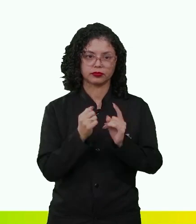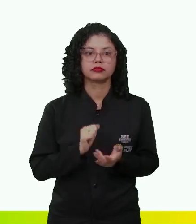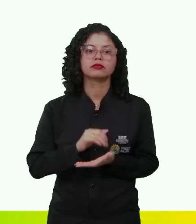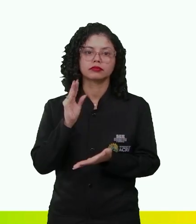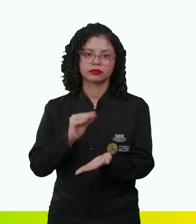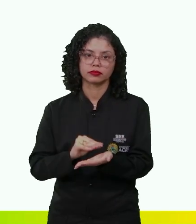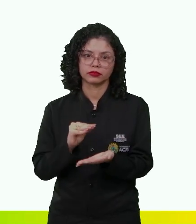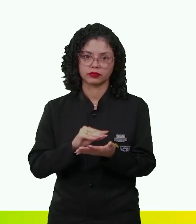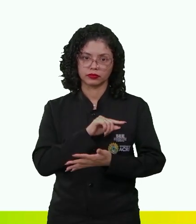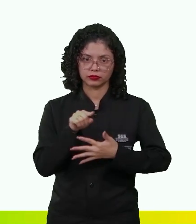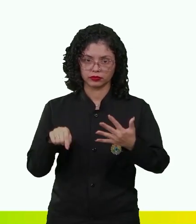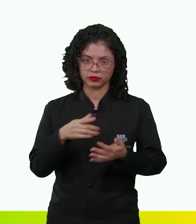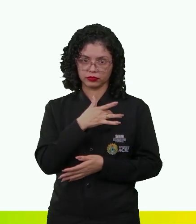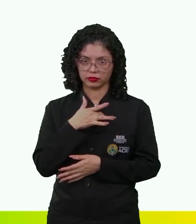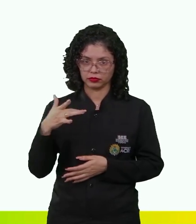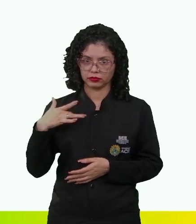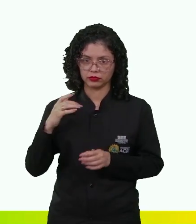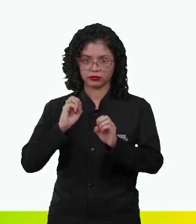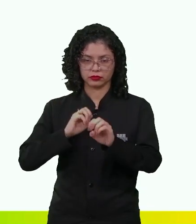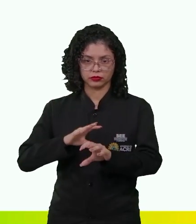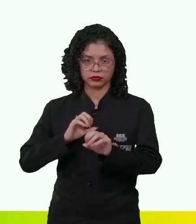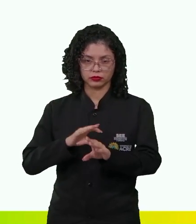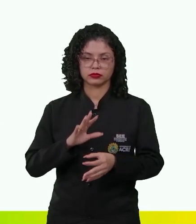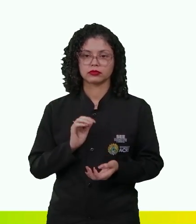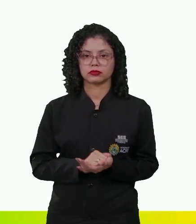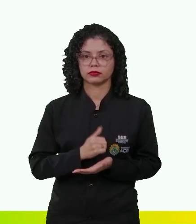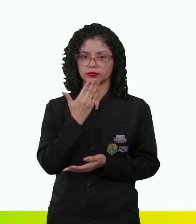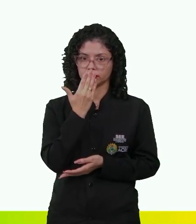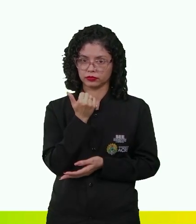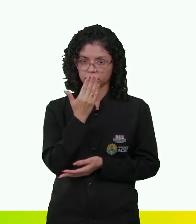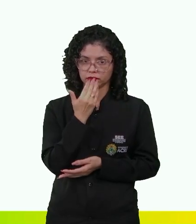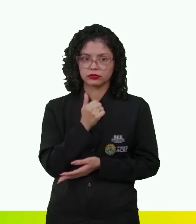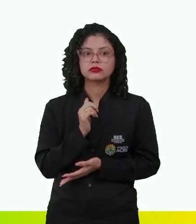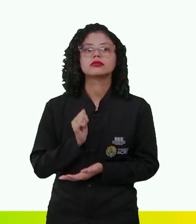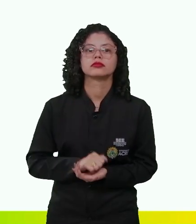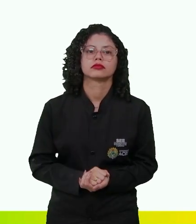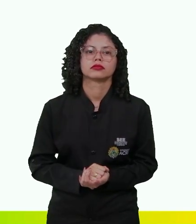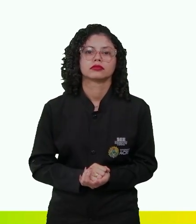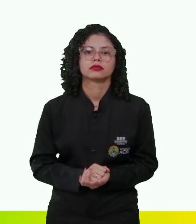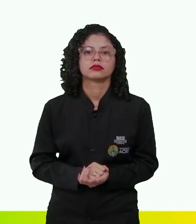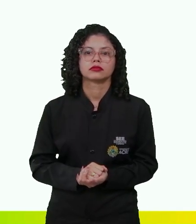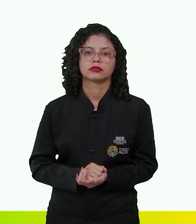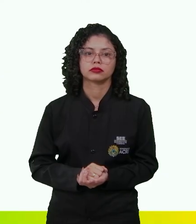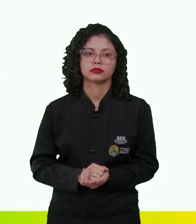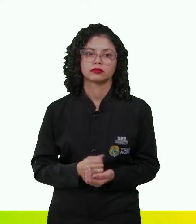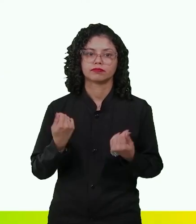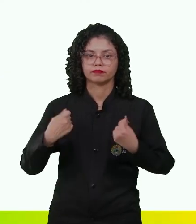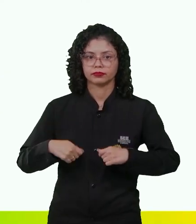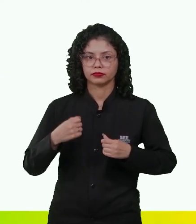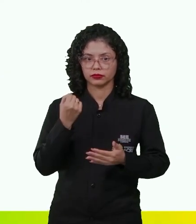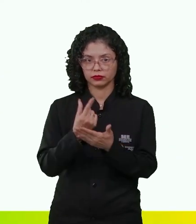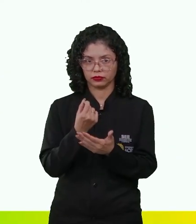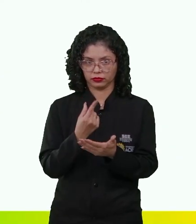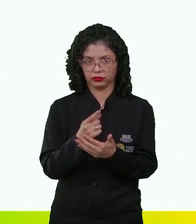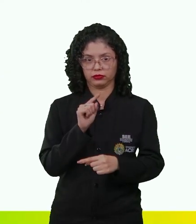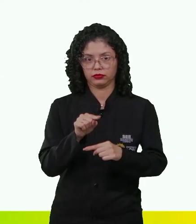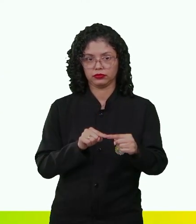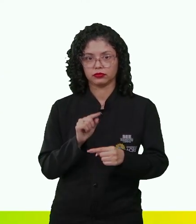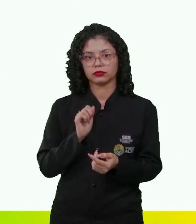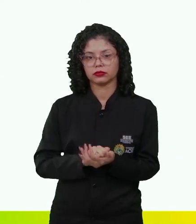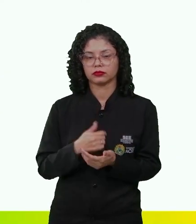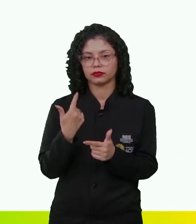a falta de recursos para investimentos na área da saúde, da educação e nutrição, devido ao pagamento de